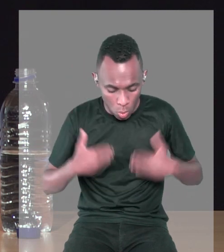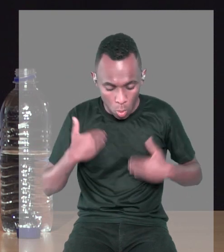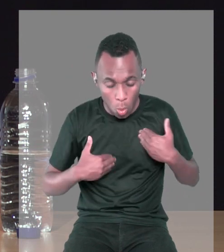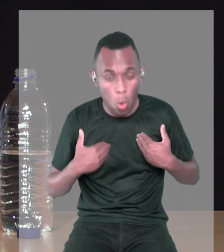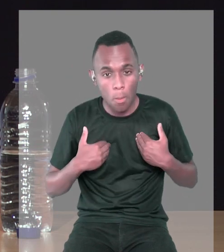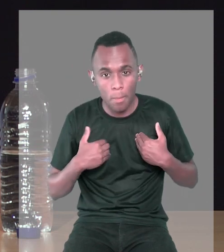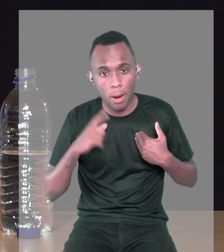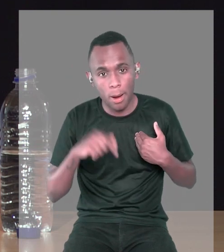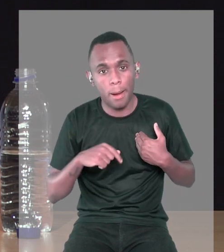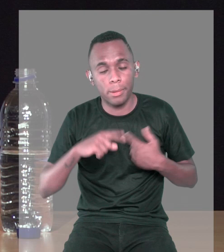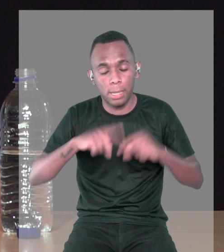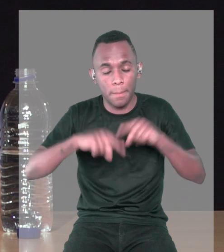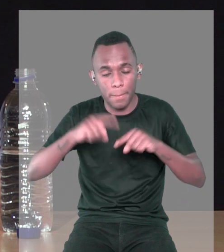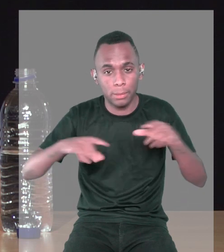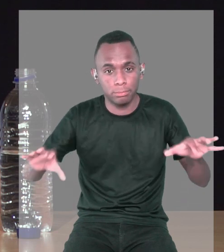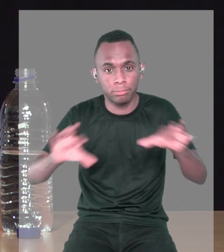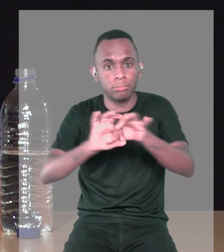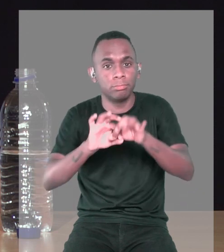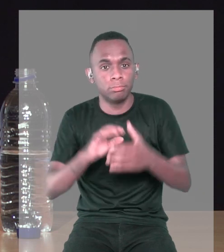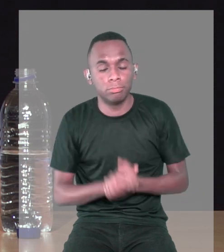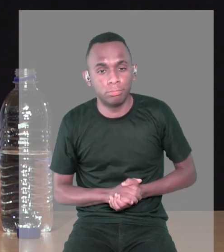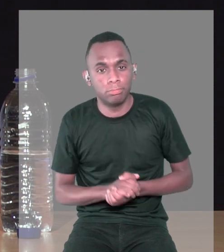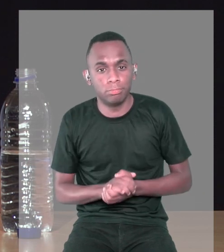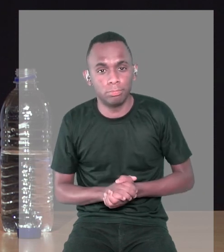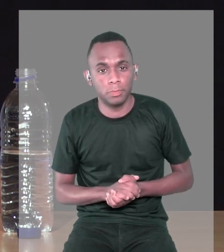o corpo ao mundo da pura maquinação.